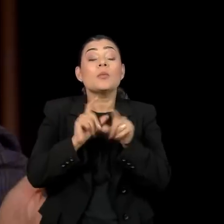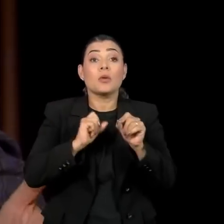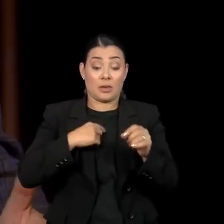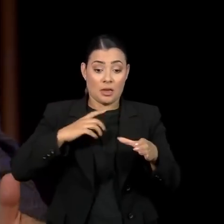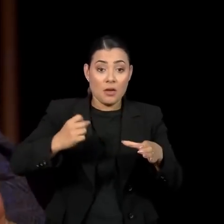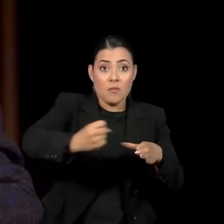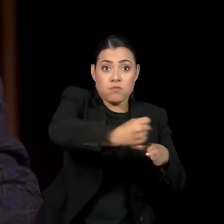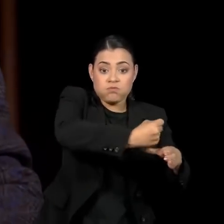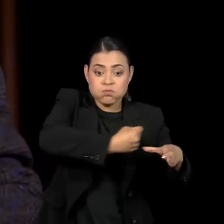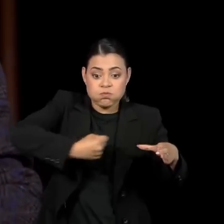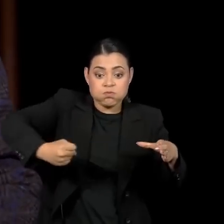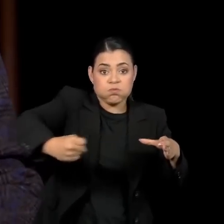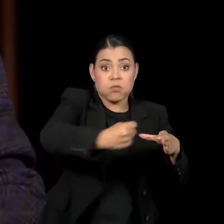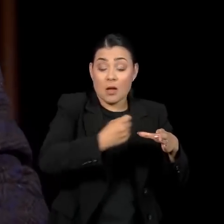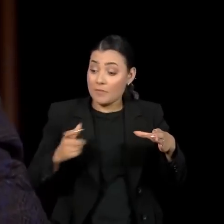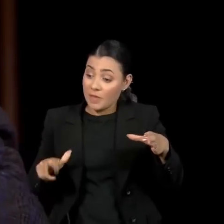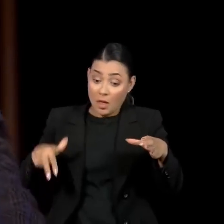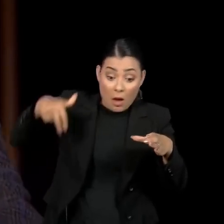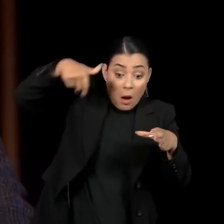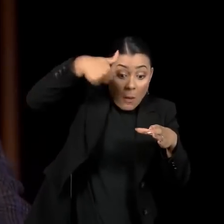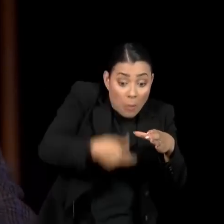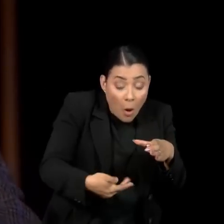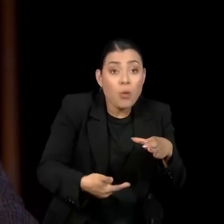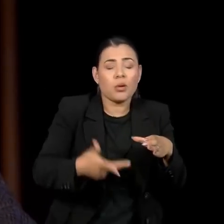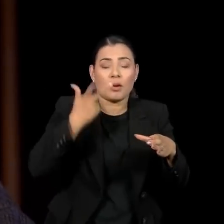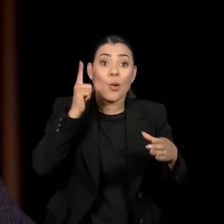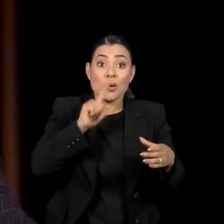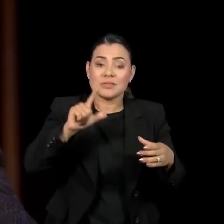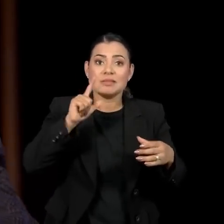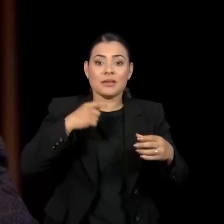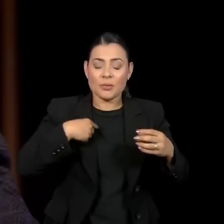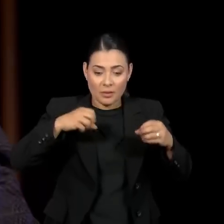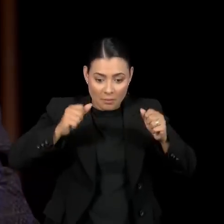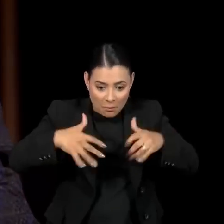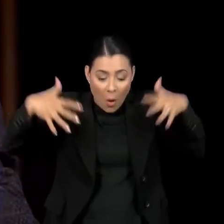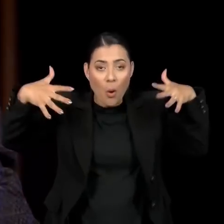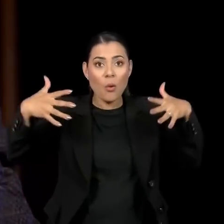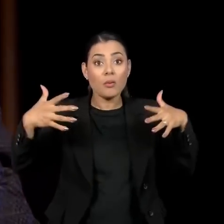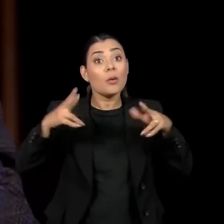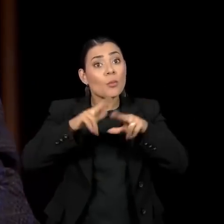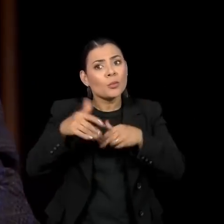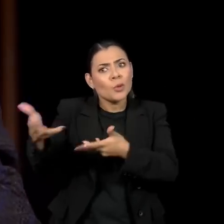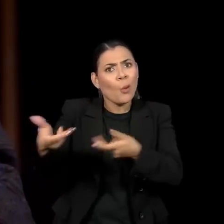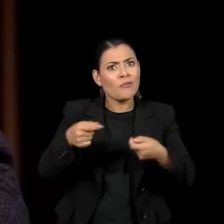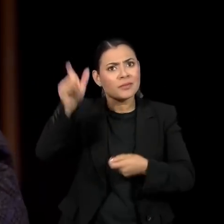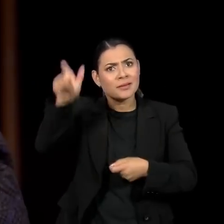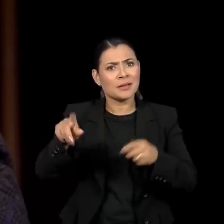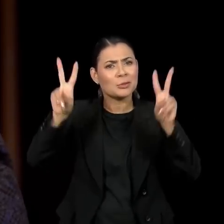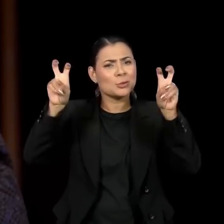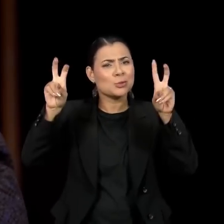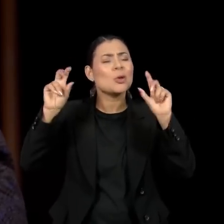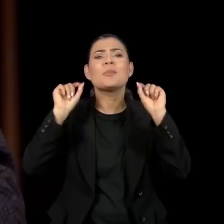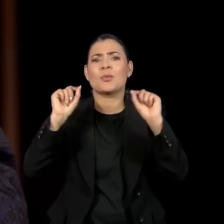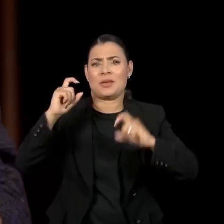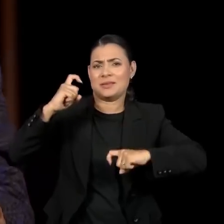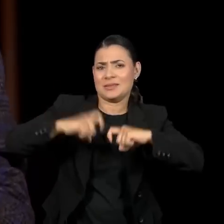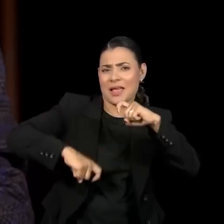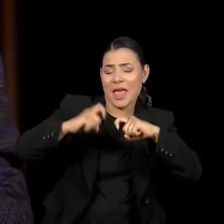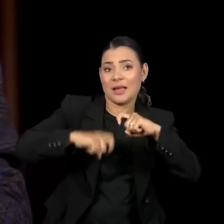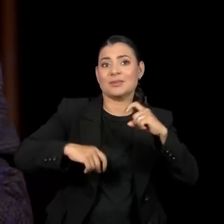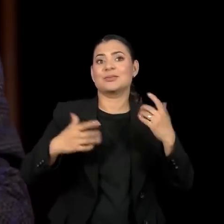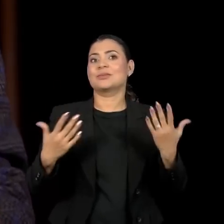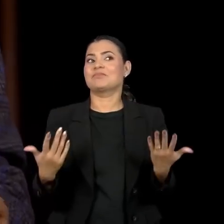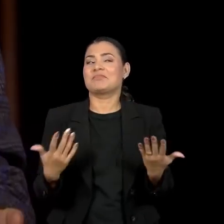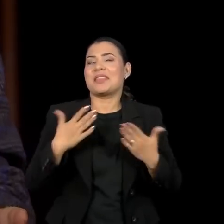poção mágica quando criança. Quando eu vejo a minha convidada, Natália, falar de sexo desse jeito,